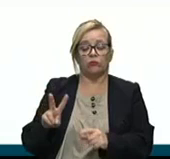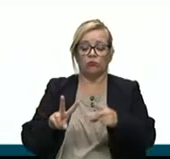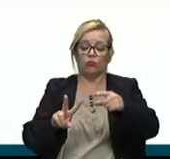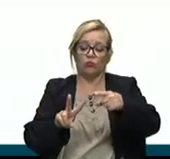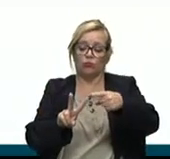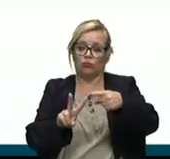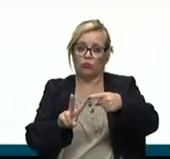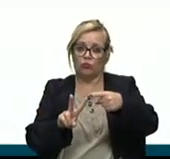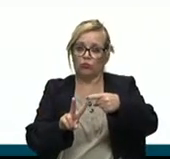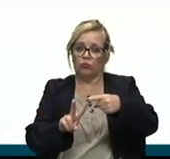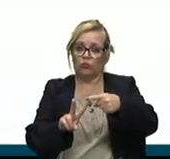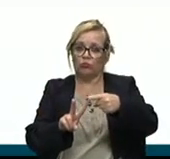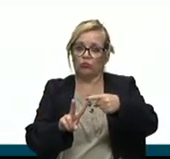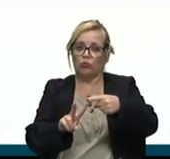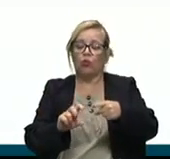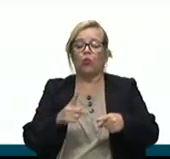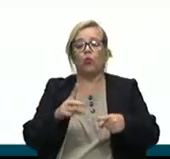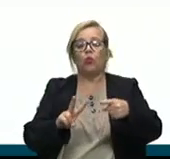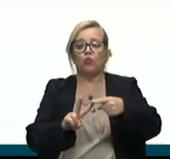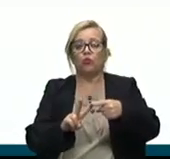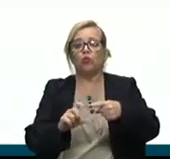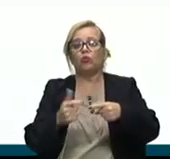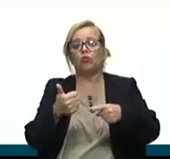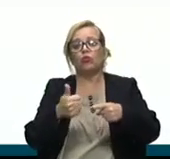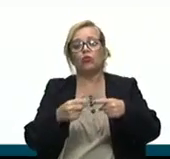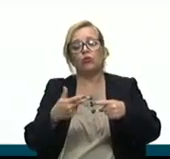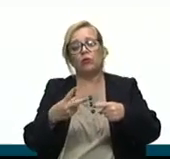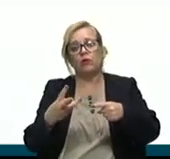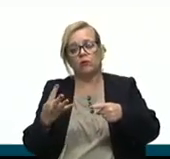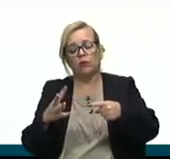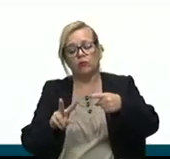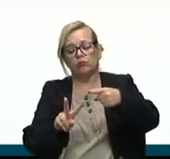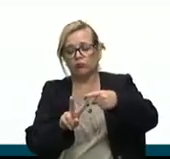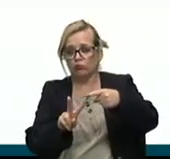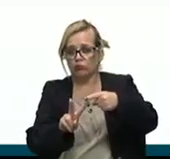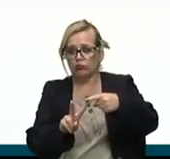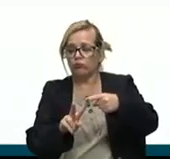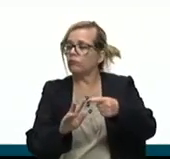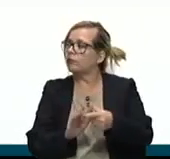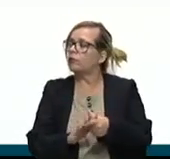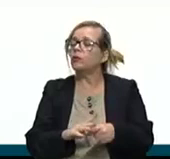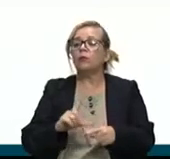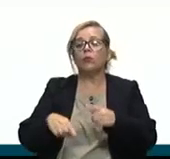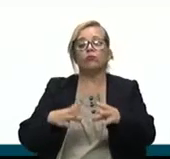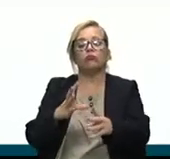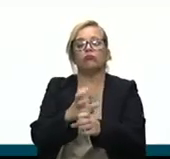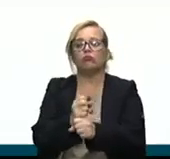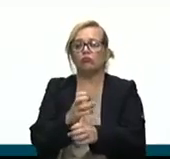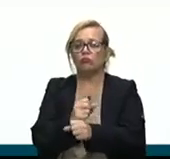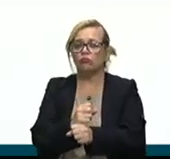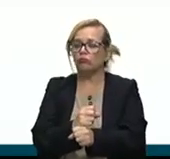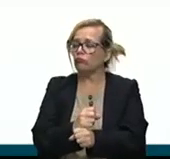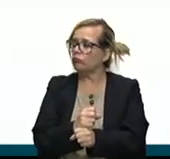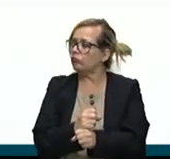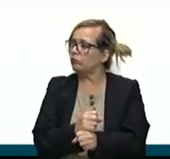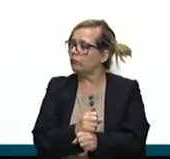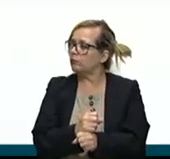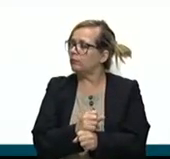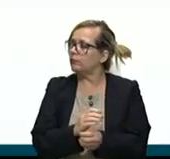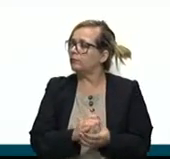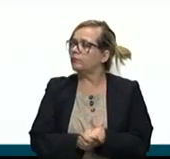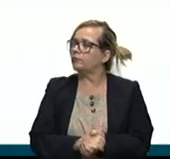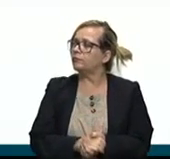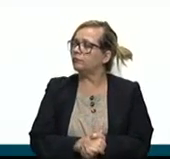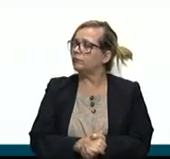Teremos, então, 1 ao quadrado, 2 ao quadrado, 3 ao quadrado e 4 ao quadrado. E aí você soma, faz a soma